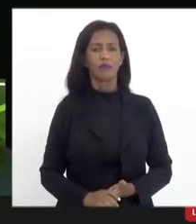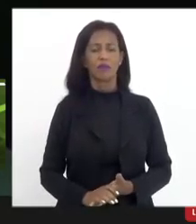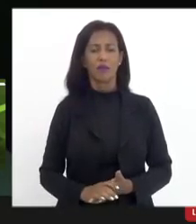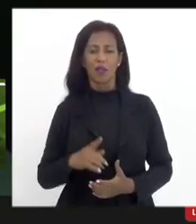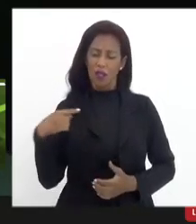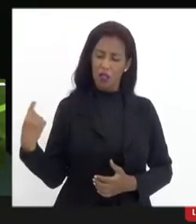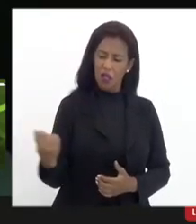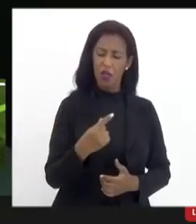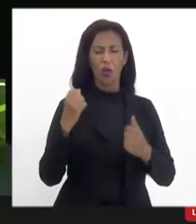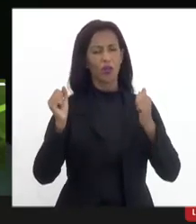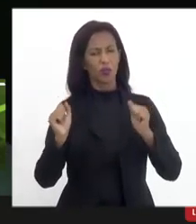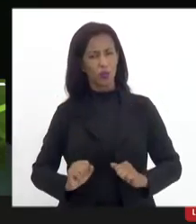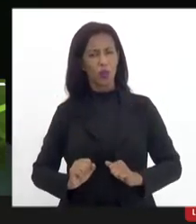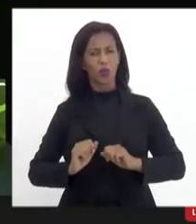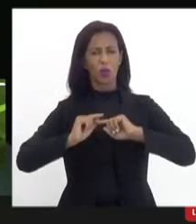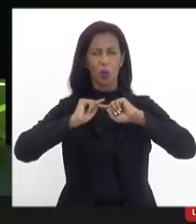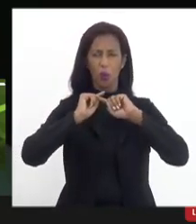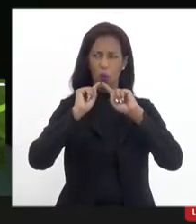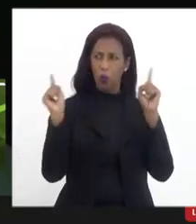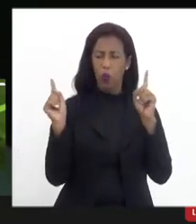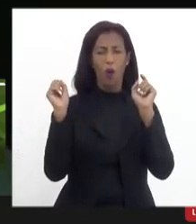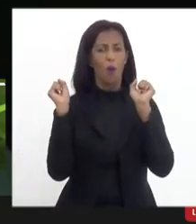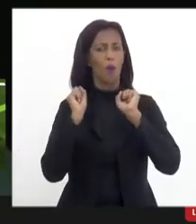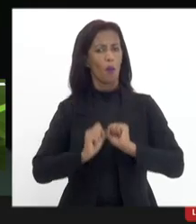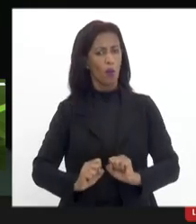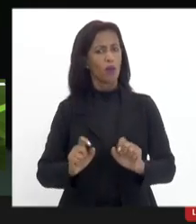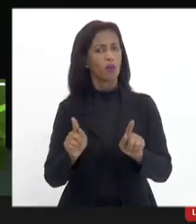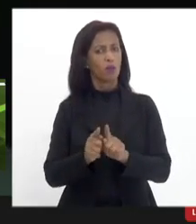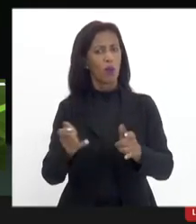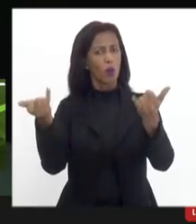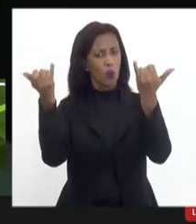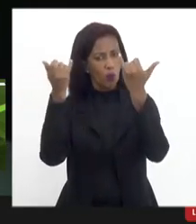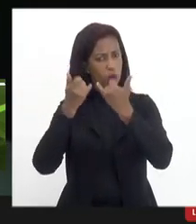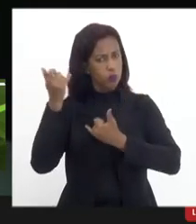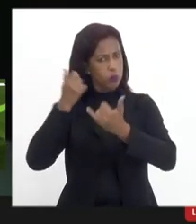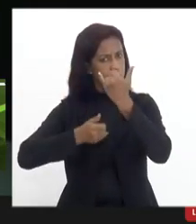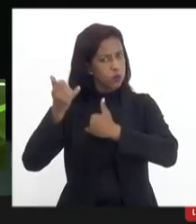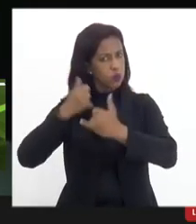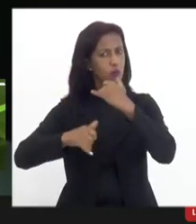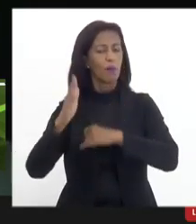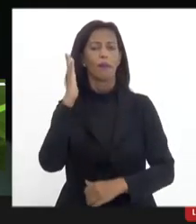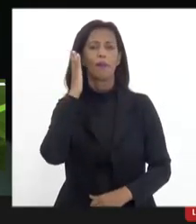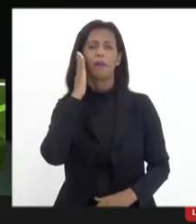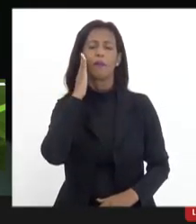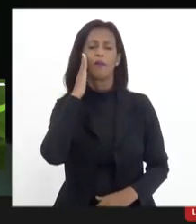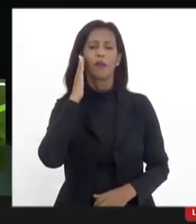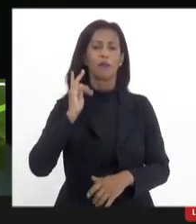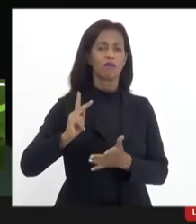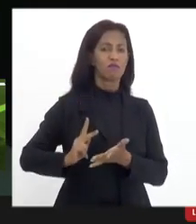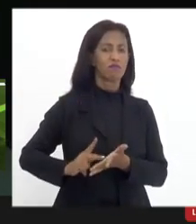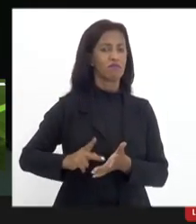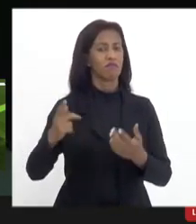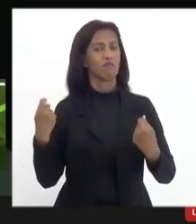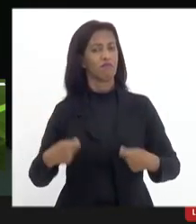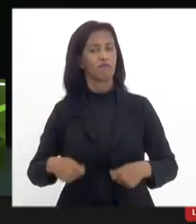possamos reivindicar, como nós podemos ouvi-los para saber da sua real